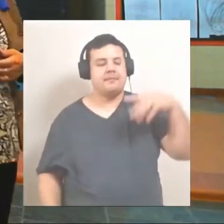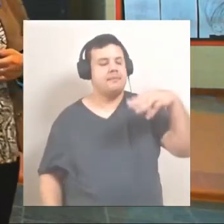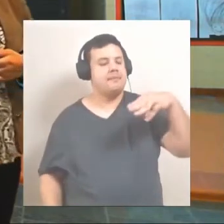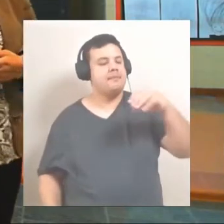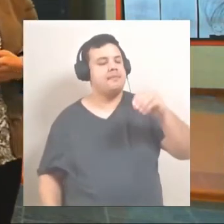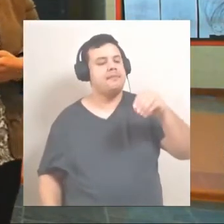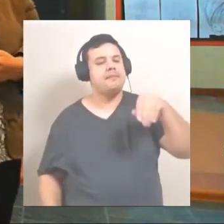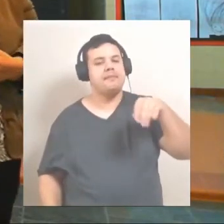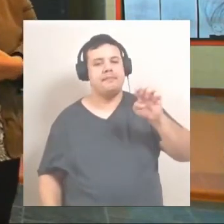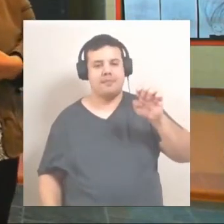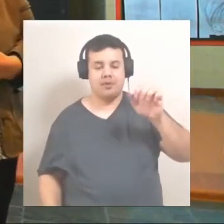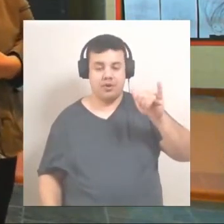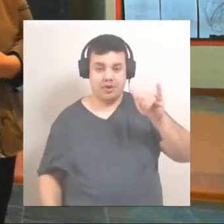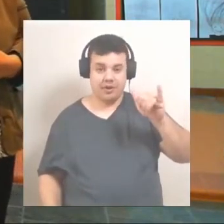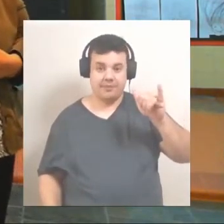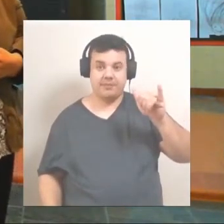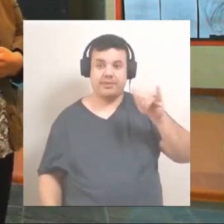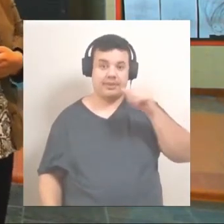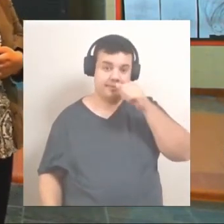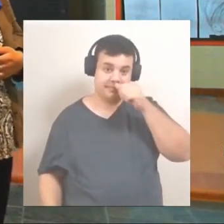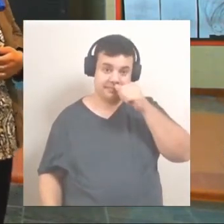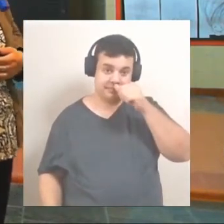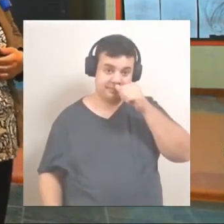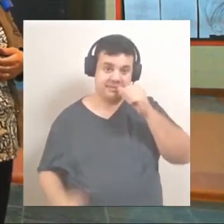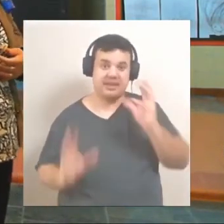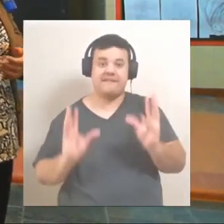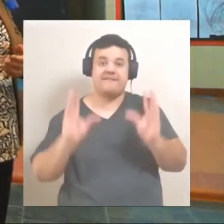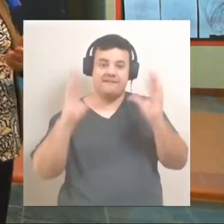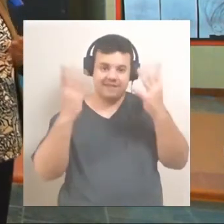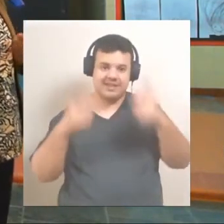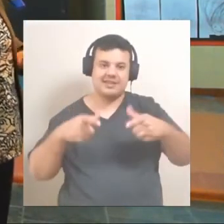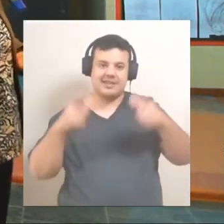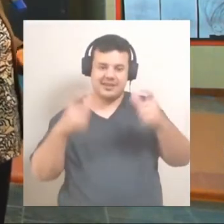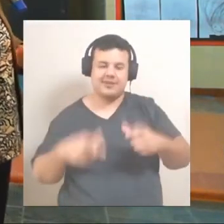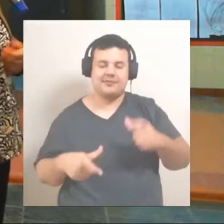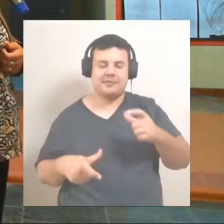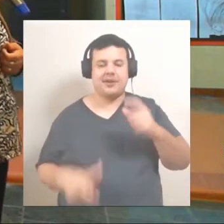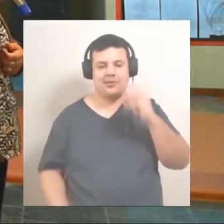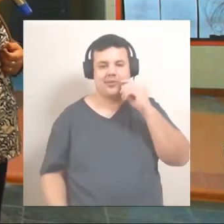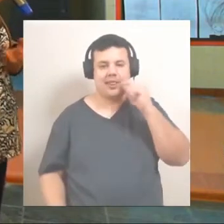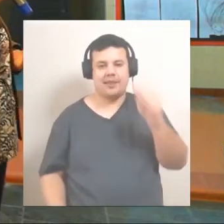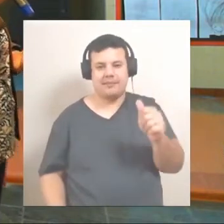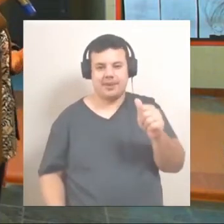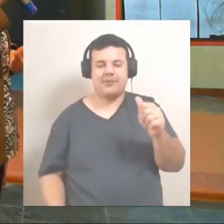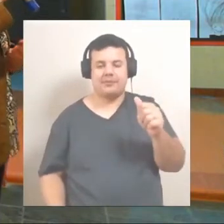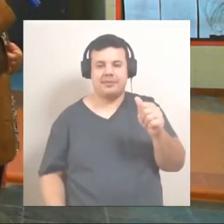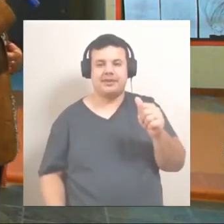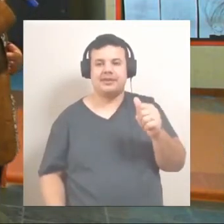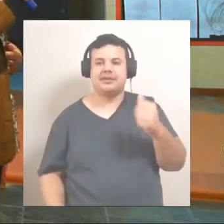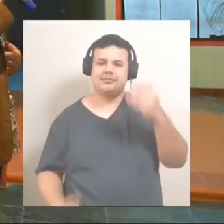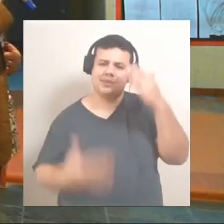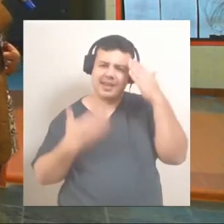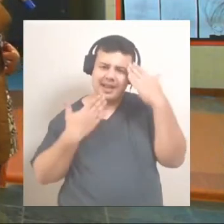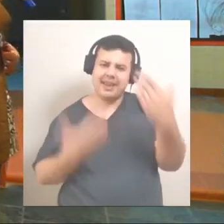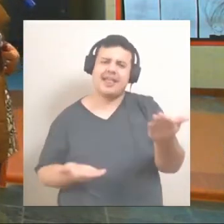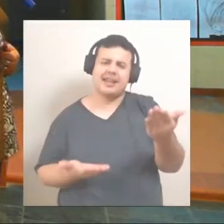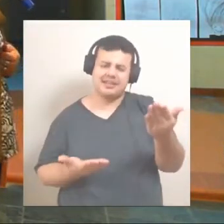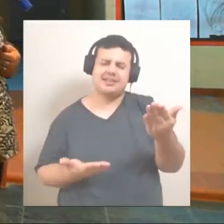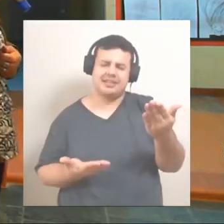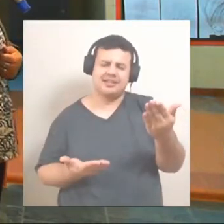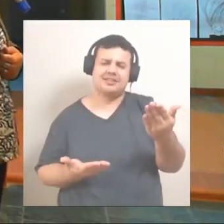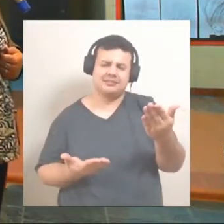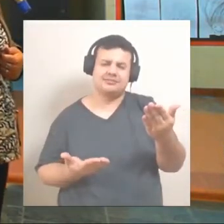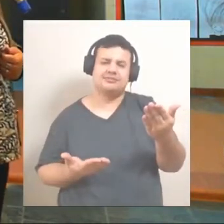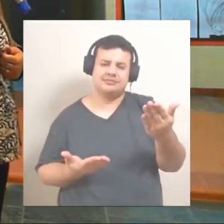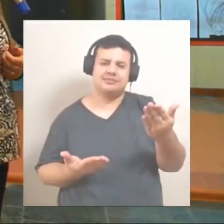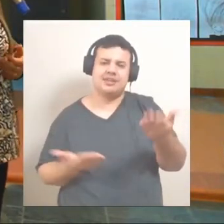parte desta grande festa do bairro do Limão. É muita gratidão, nesse momento do centenário do